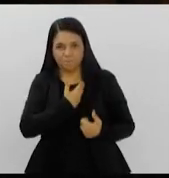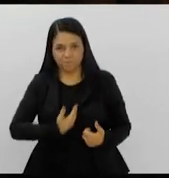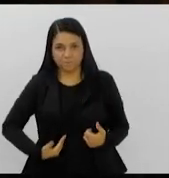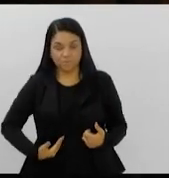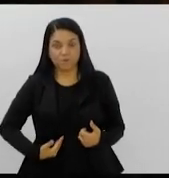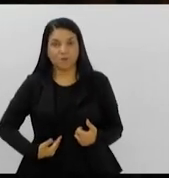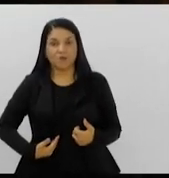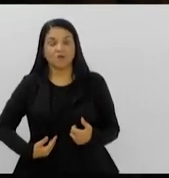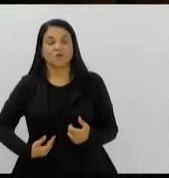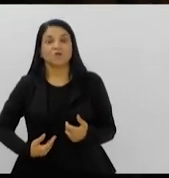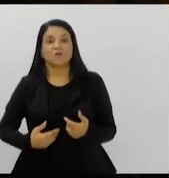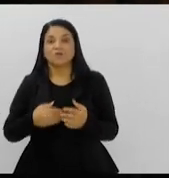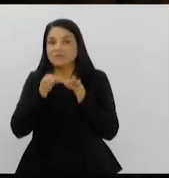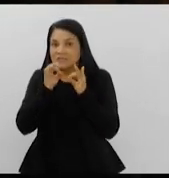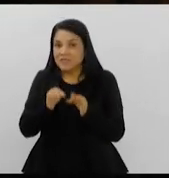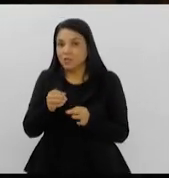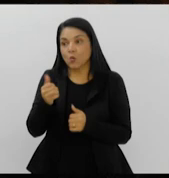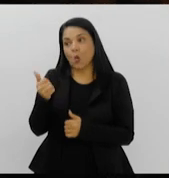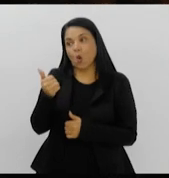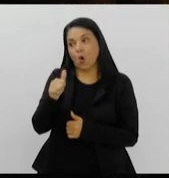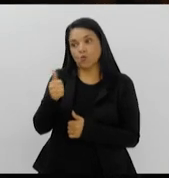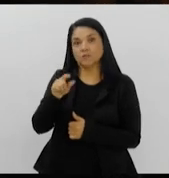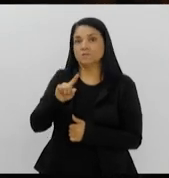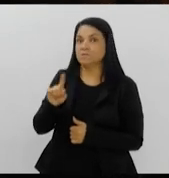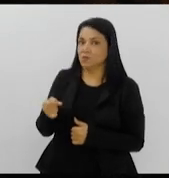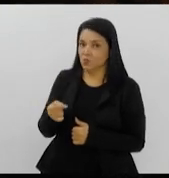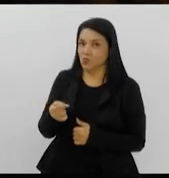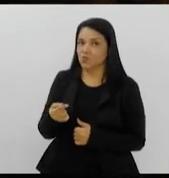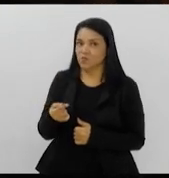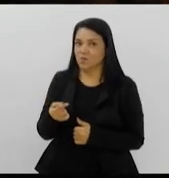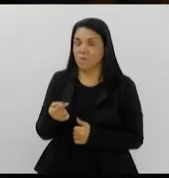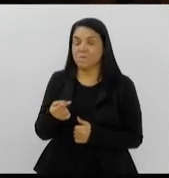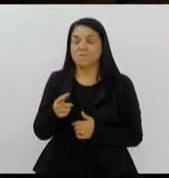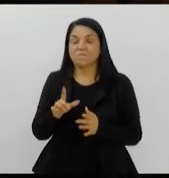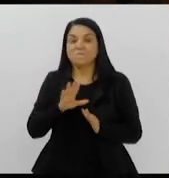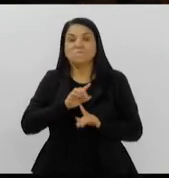seria ser os 11 mil, não os 4 mil, porque nós precisamos ter